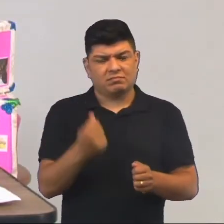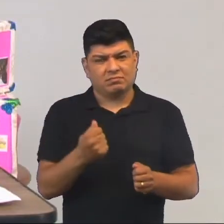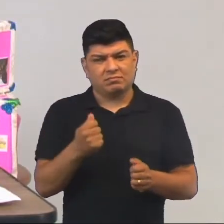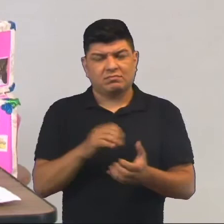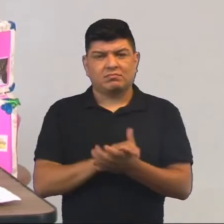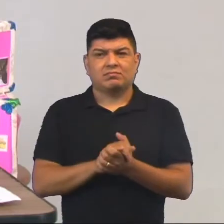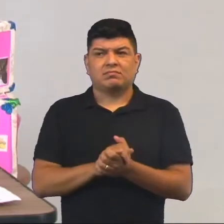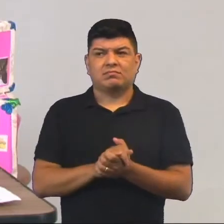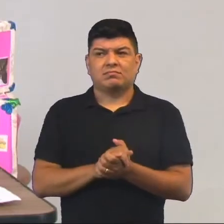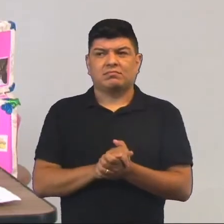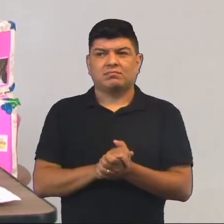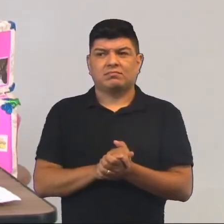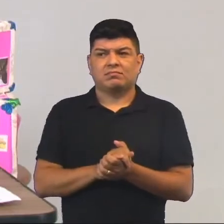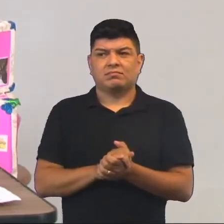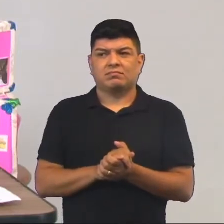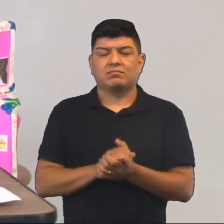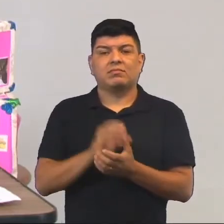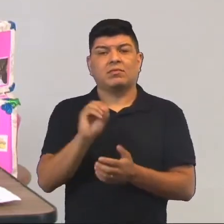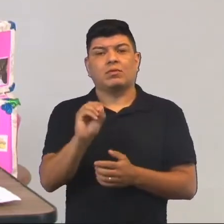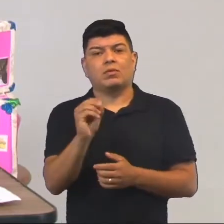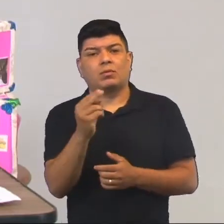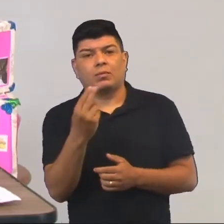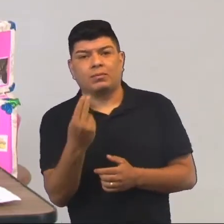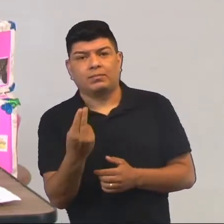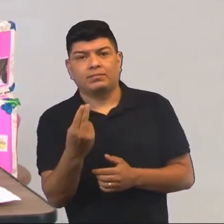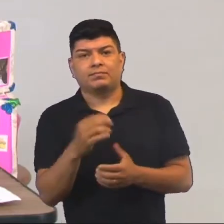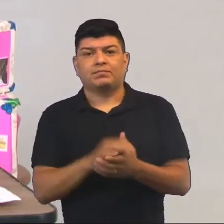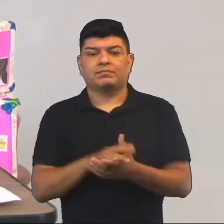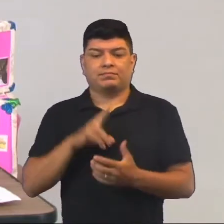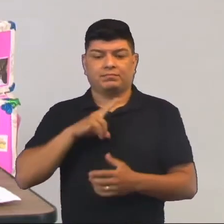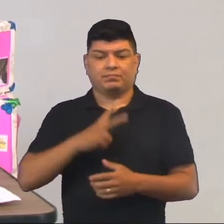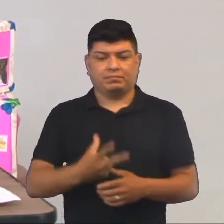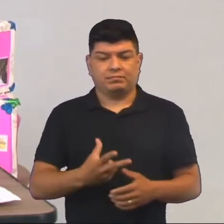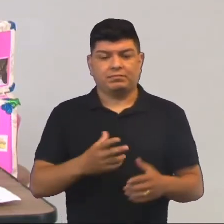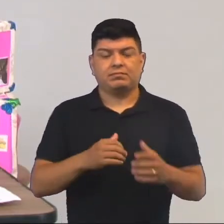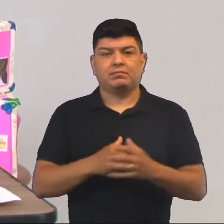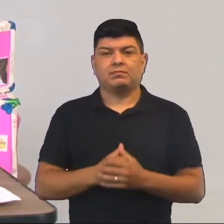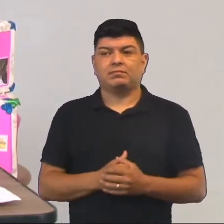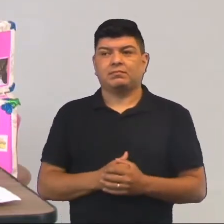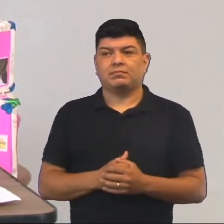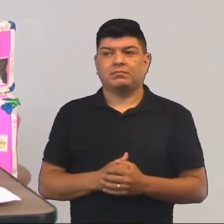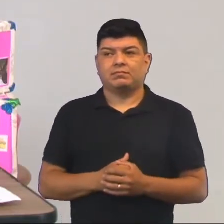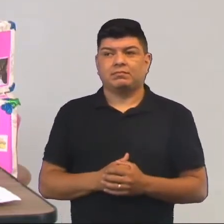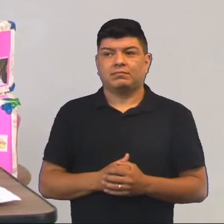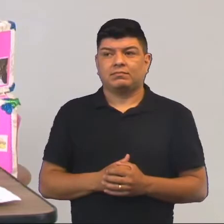africanos? Ou será que vem dos portugueses?